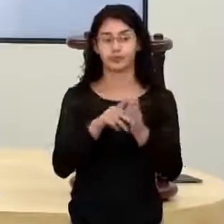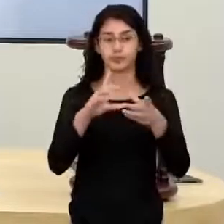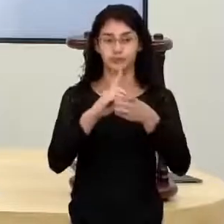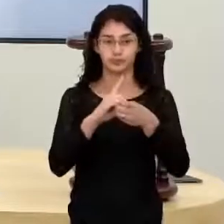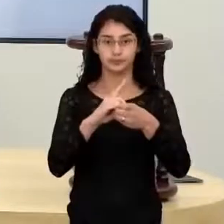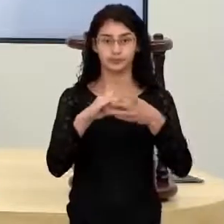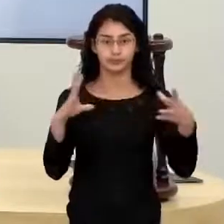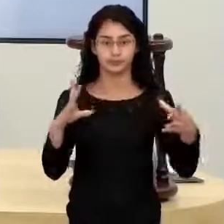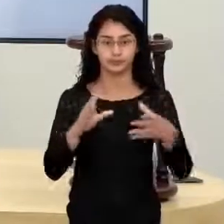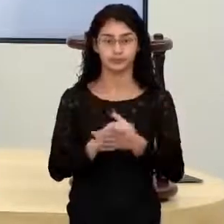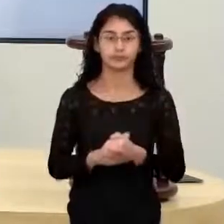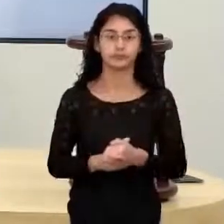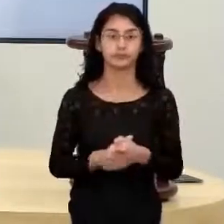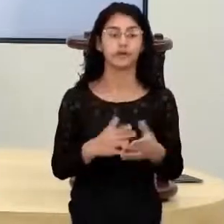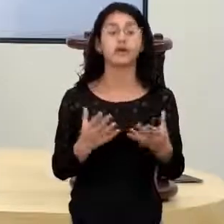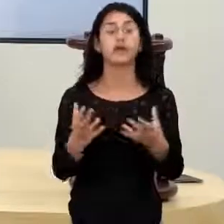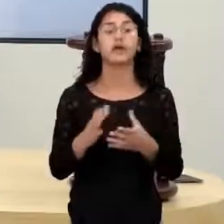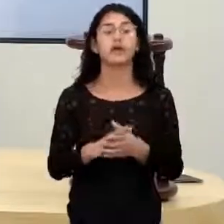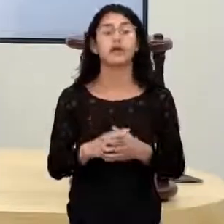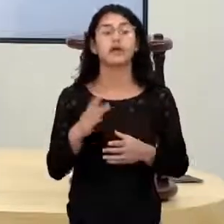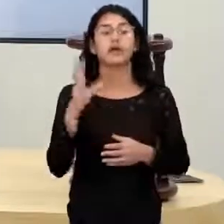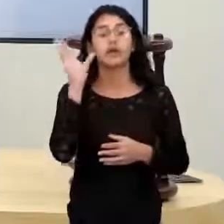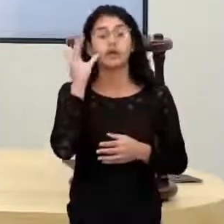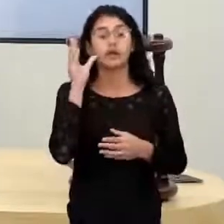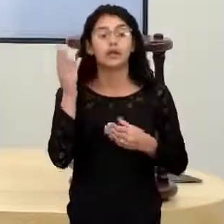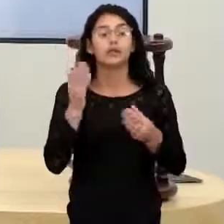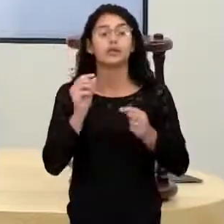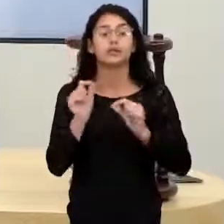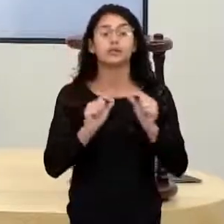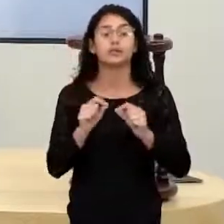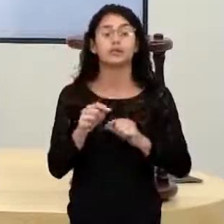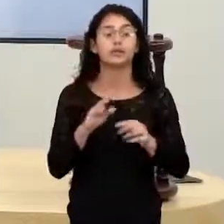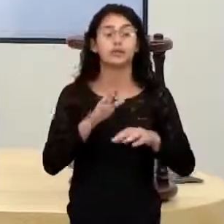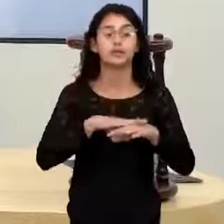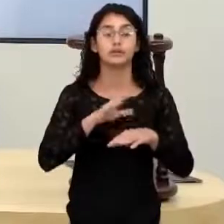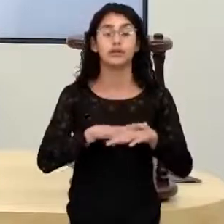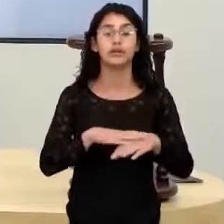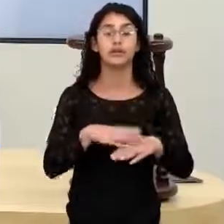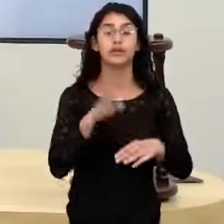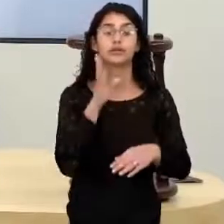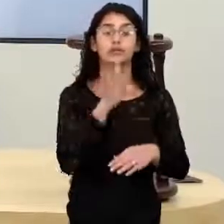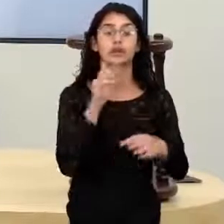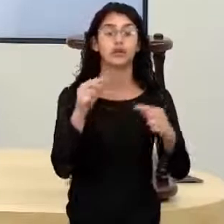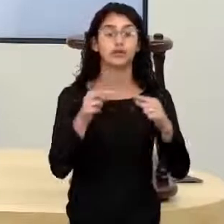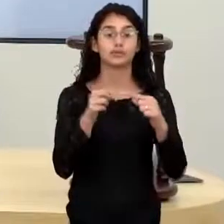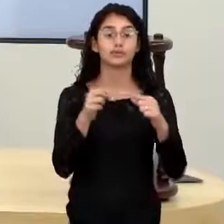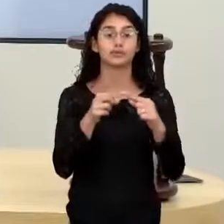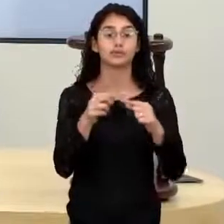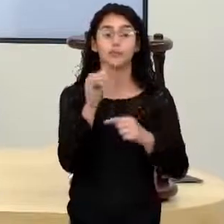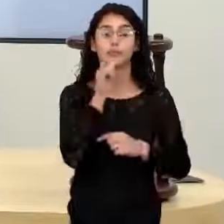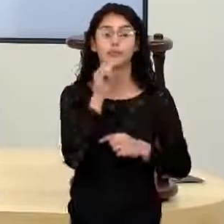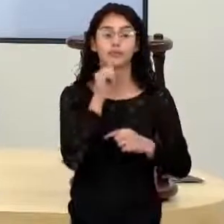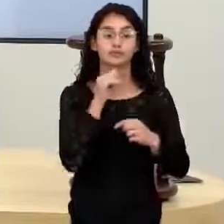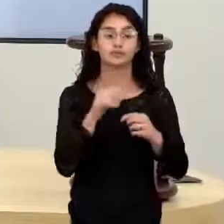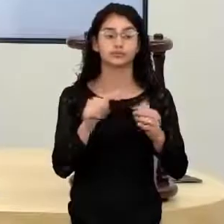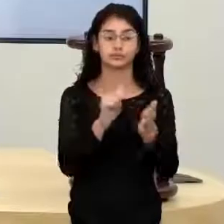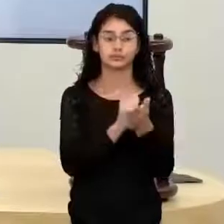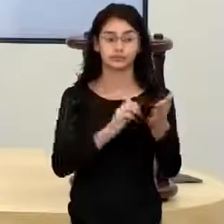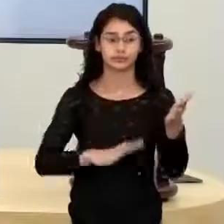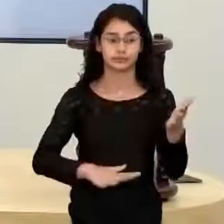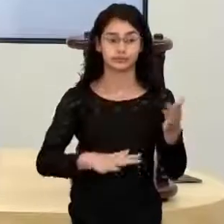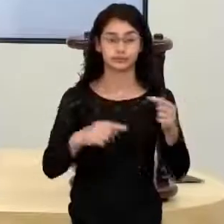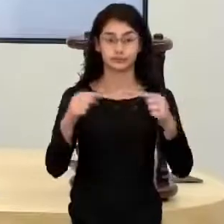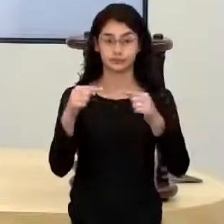aí, gente, eu quero saber também de vocês, o que vocês fizeram de legal aí, porque eu recebi algumas atividades do 7 de setembro. Eu